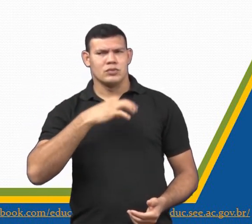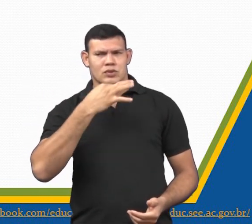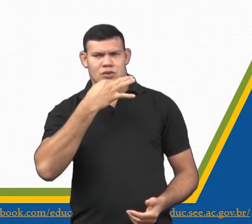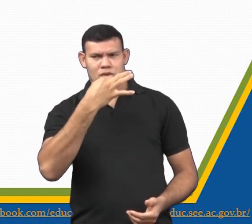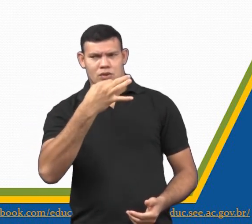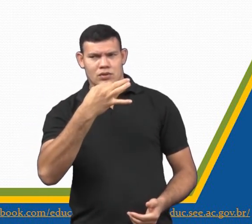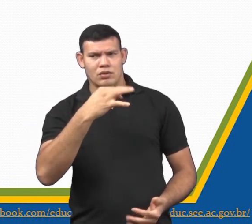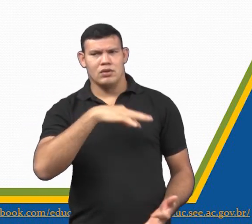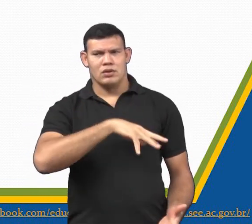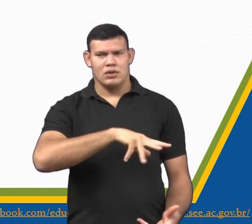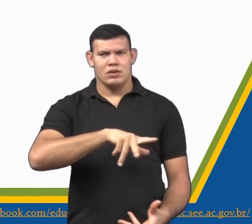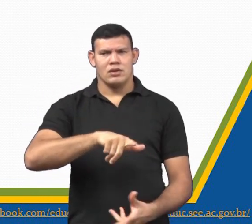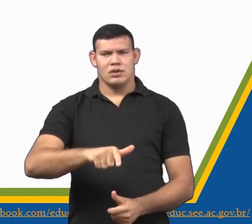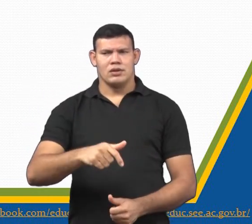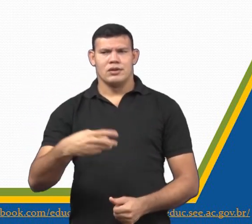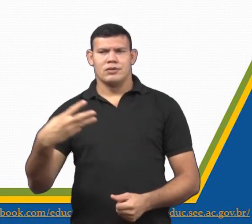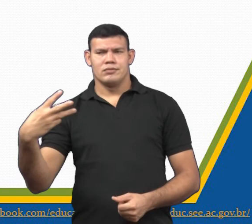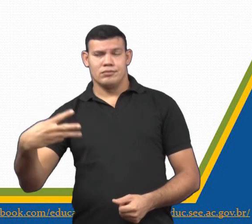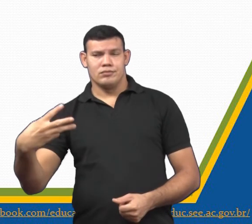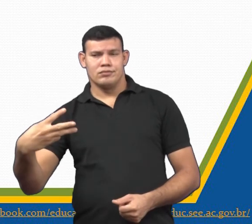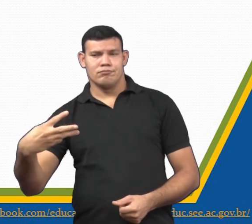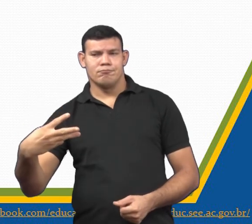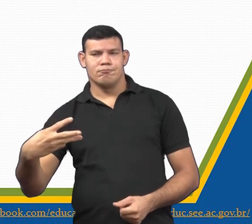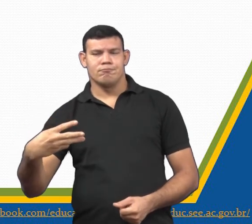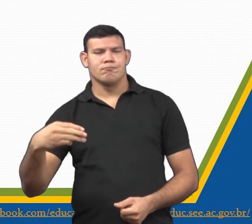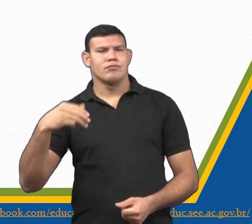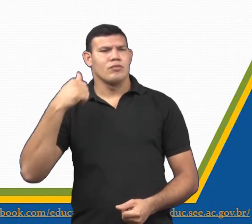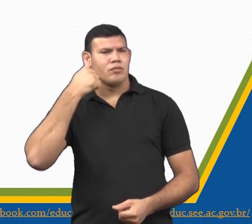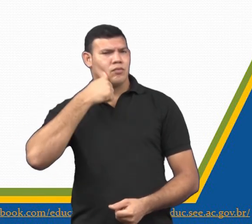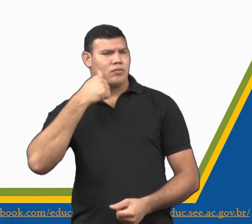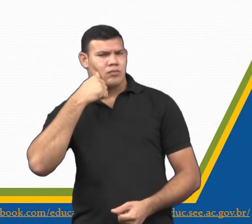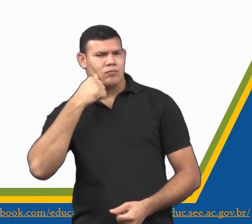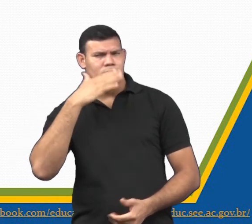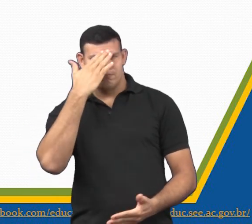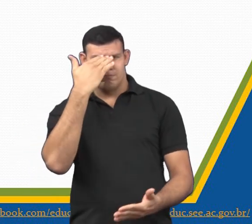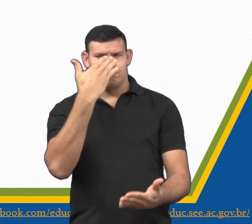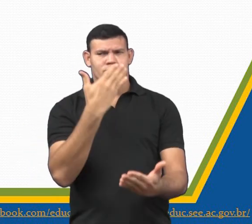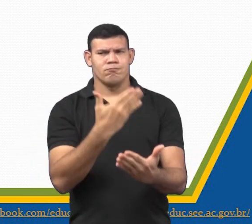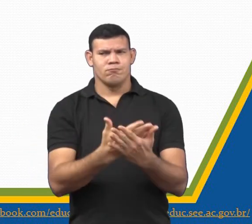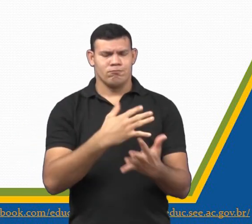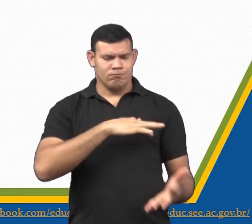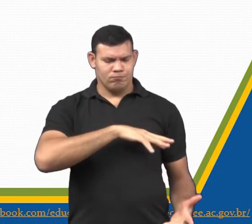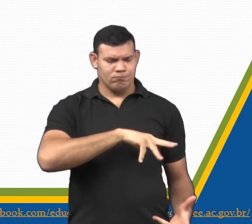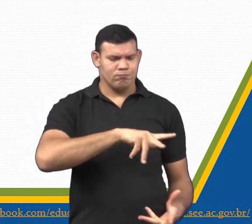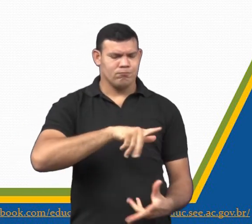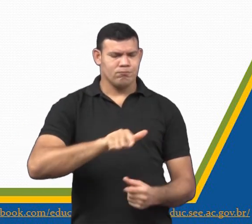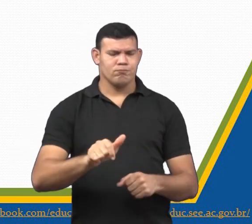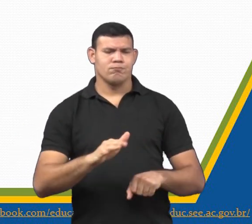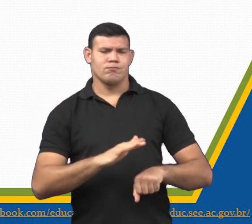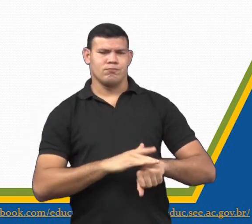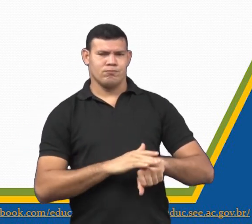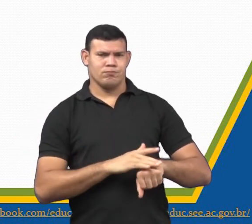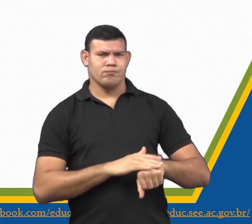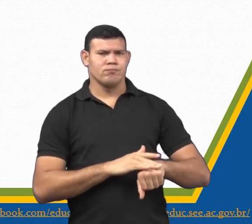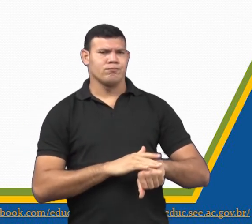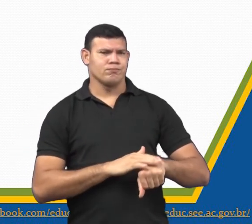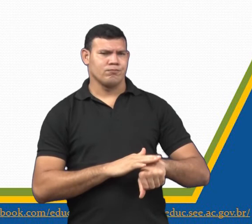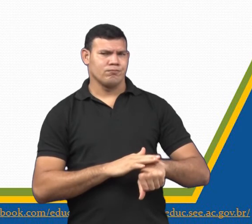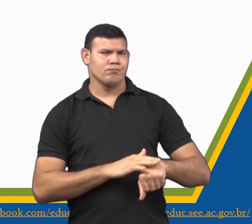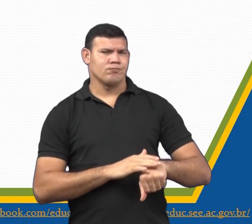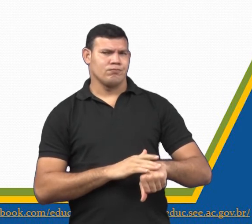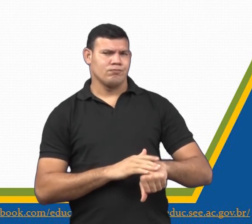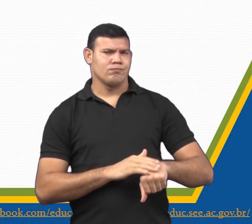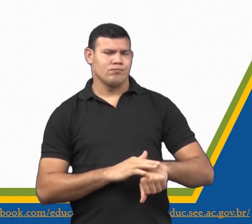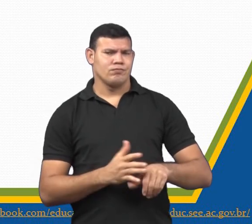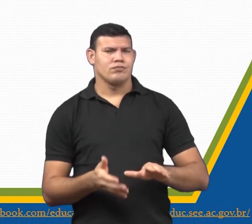está enfermo. Vejam, são 3 possíveis opiniões, mas nós precisamos fazer a associação da imagem, da expressão da